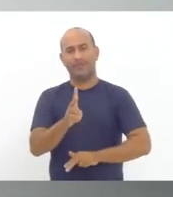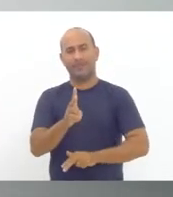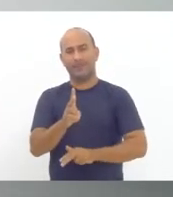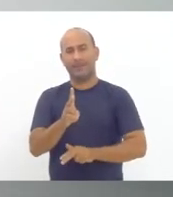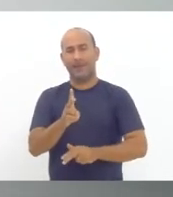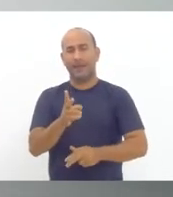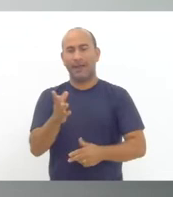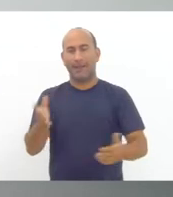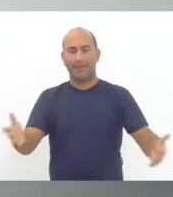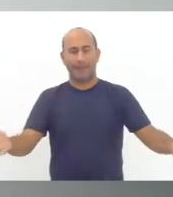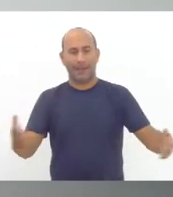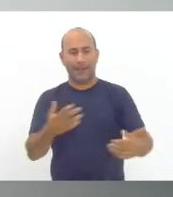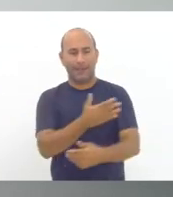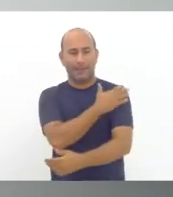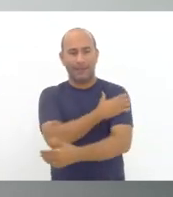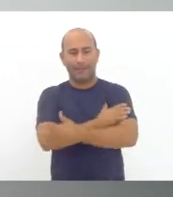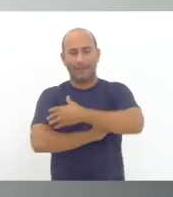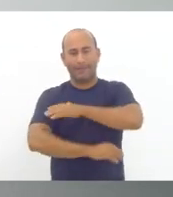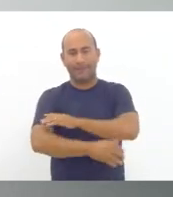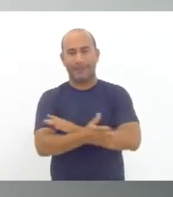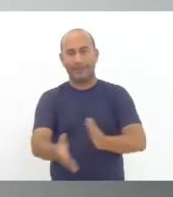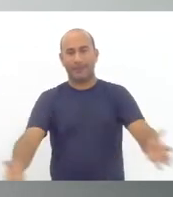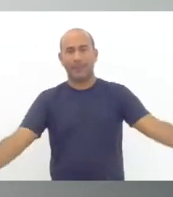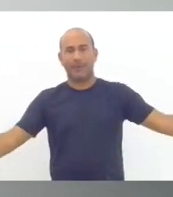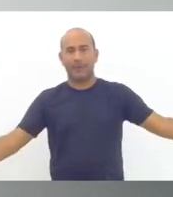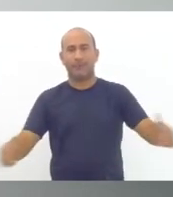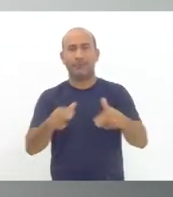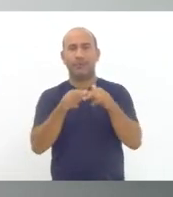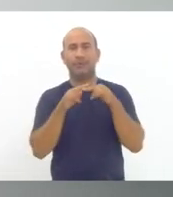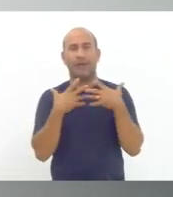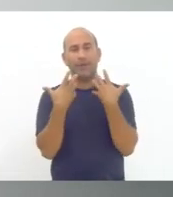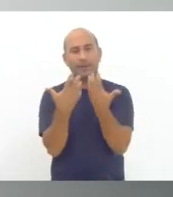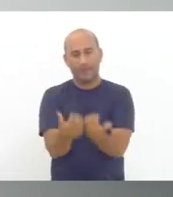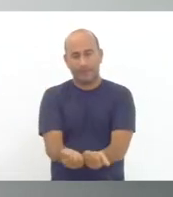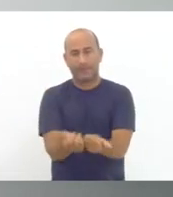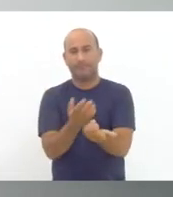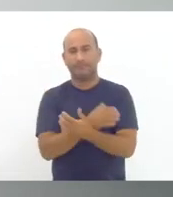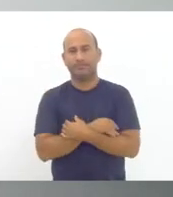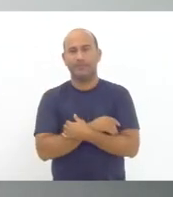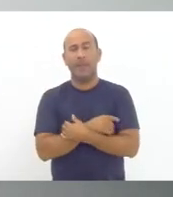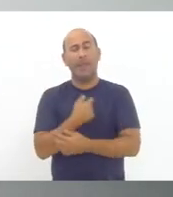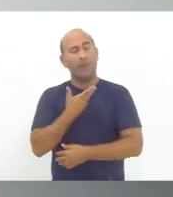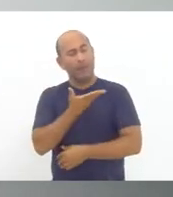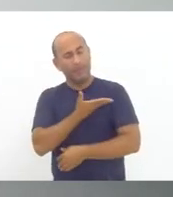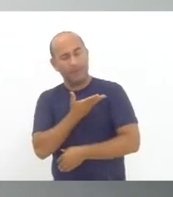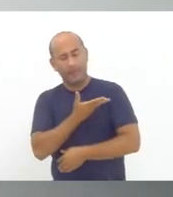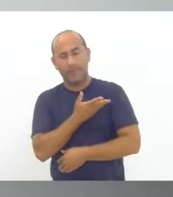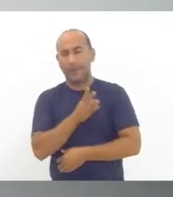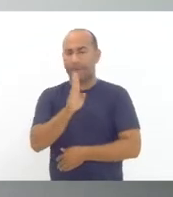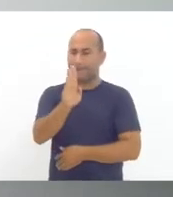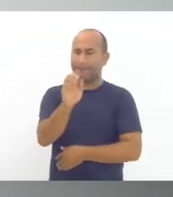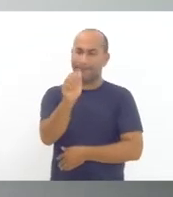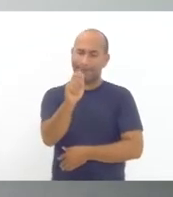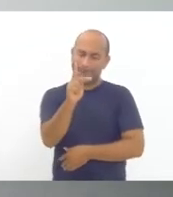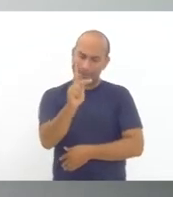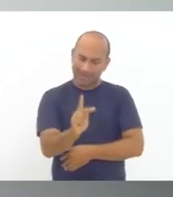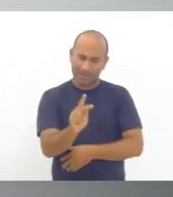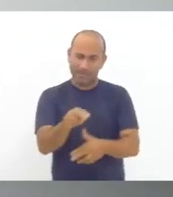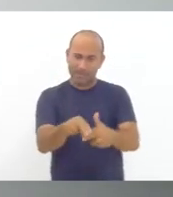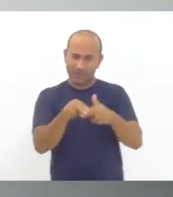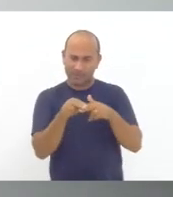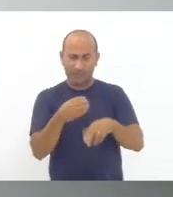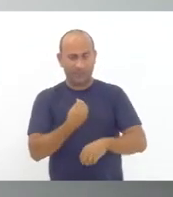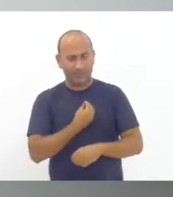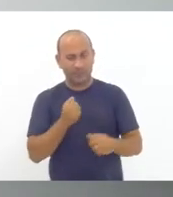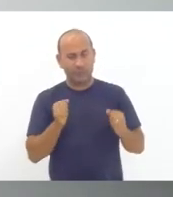os braços abertos para receber eu acho que que representando um pouco dos amigos do bar que das pessoas que convivem com eles